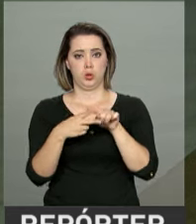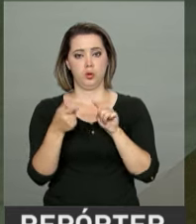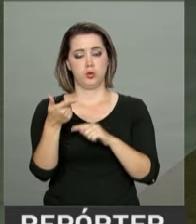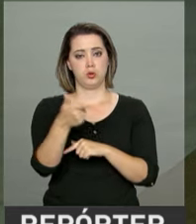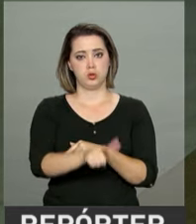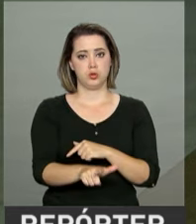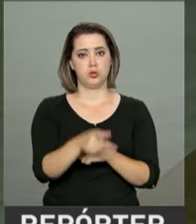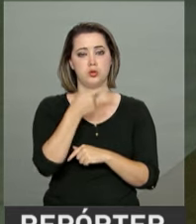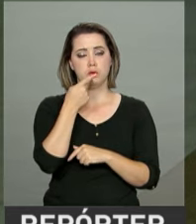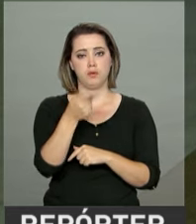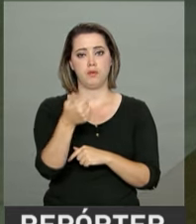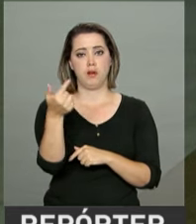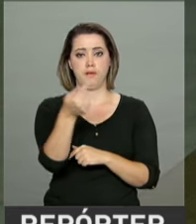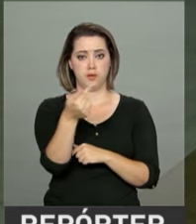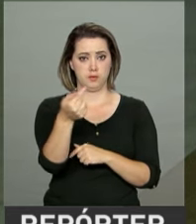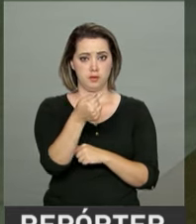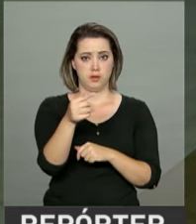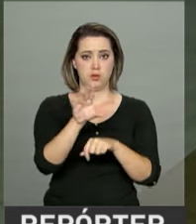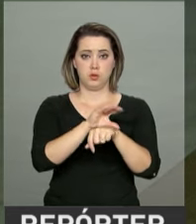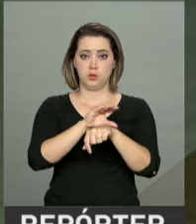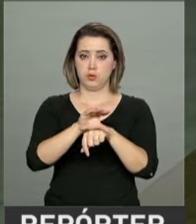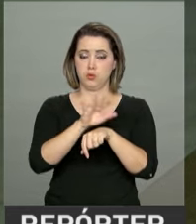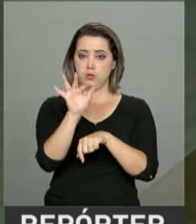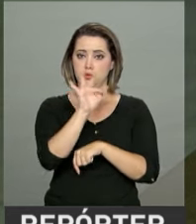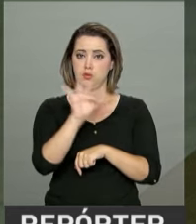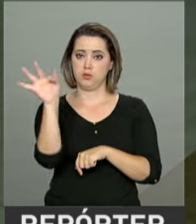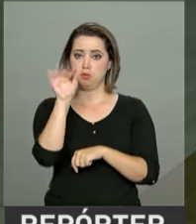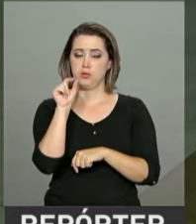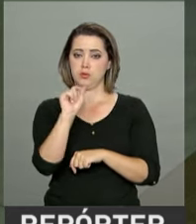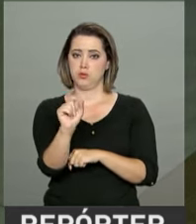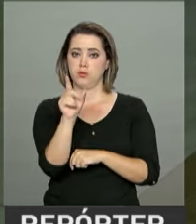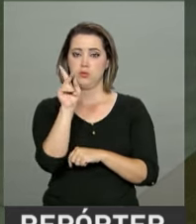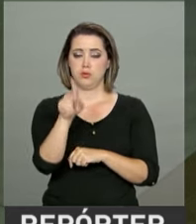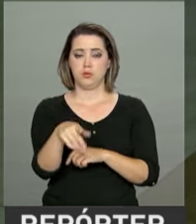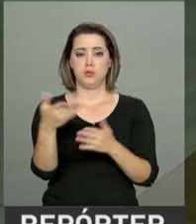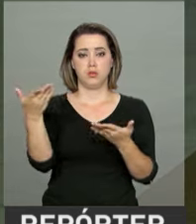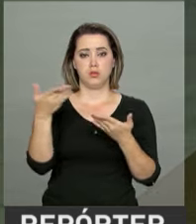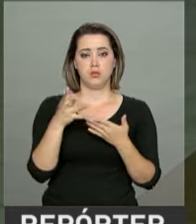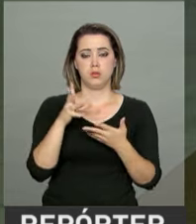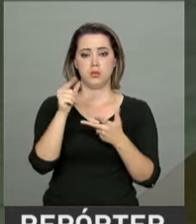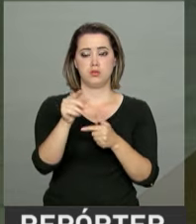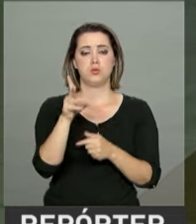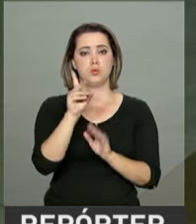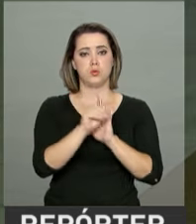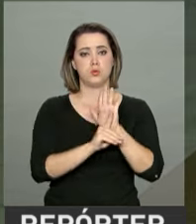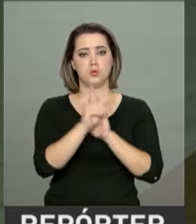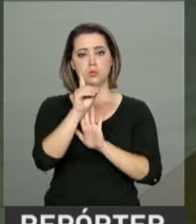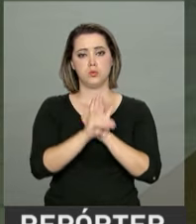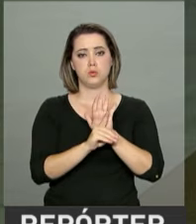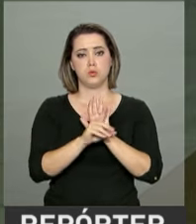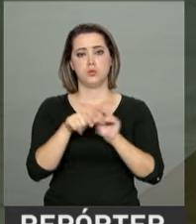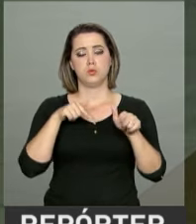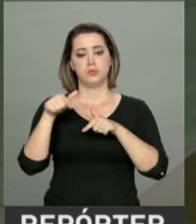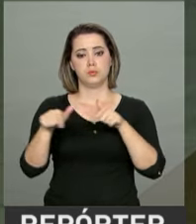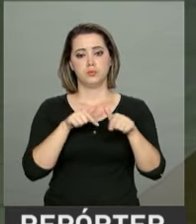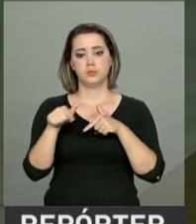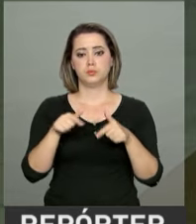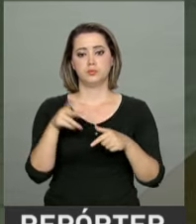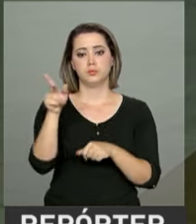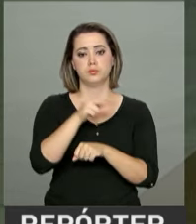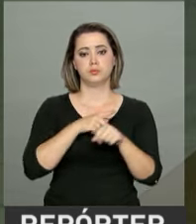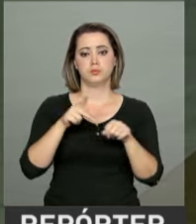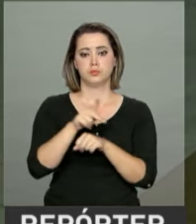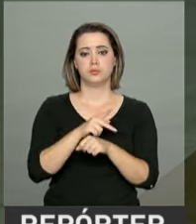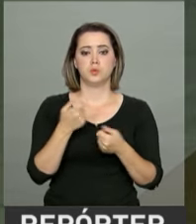repetiam o artigo 7º da Constituição Federal, que é aquele artigo que traz todos os direitos dos trabalhadores no